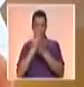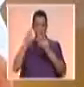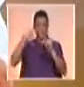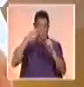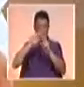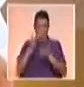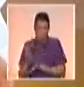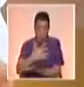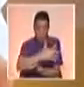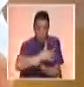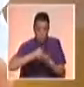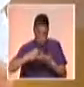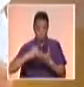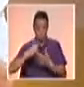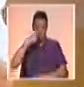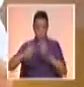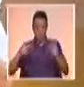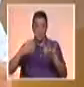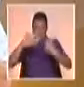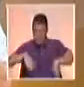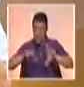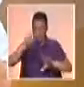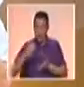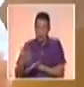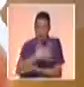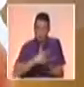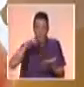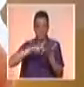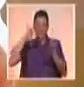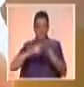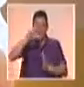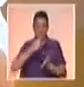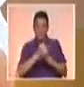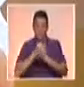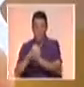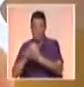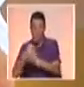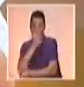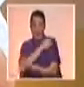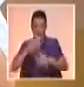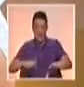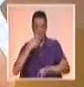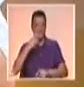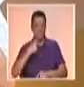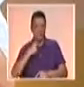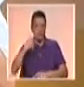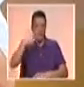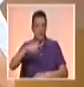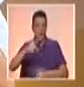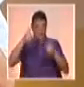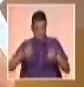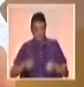bocado recursos humanos, principalmente recursos técnicos também, não é? Recursos técnicos para ajudar essas crianças. Houve bastantes falhas no